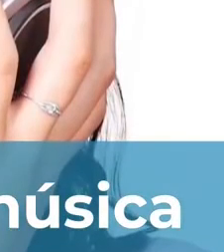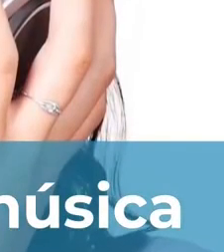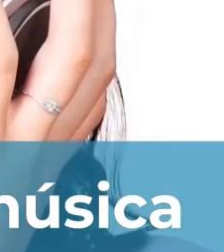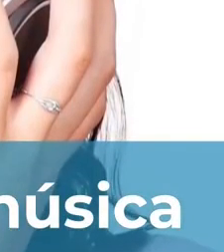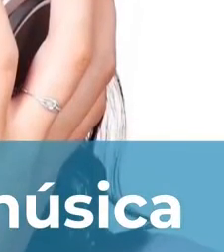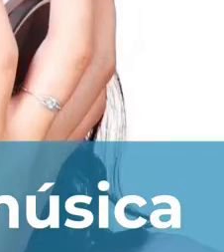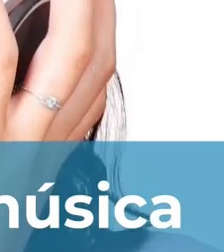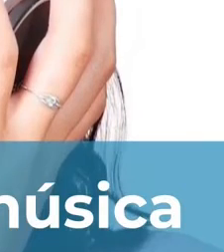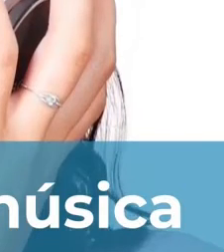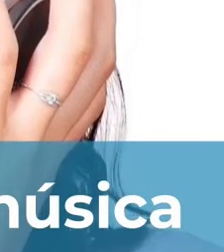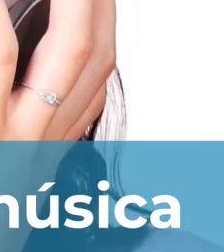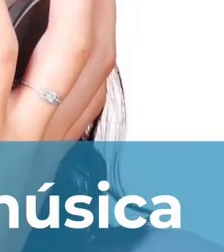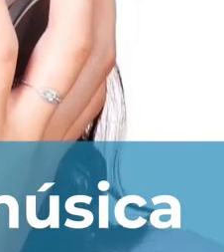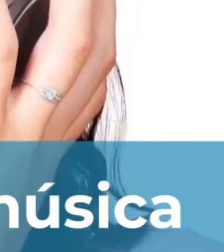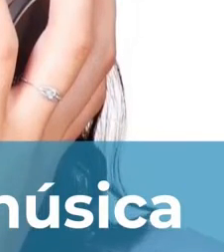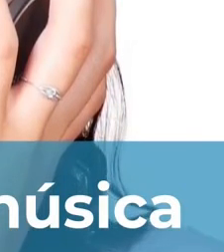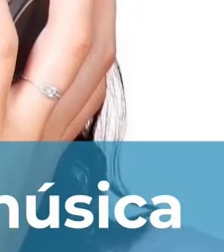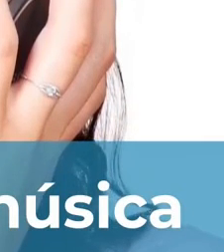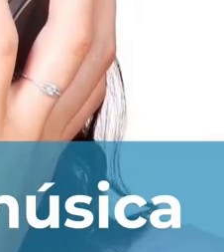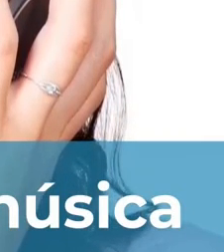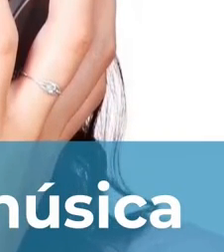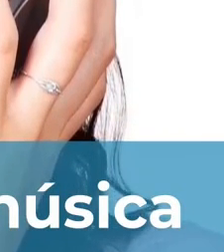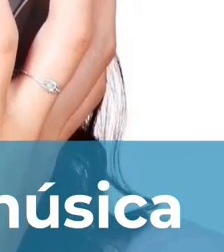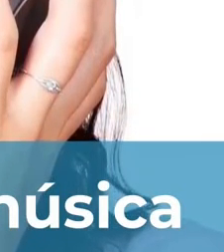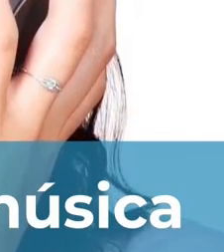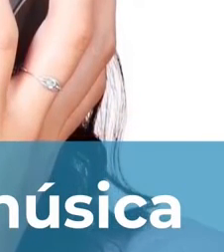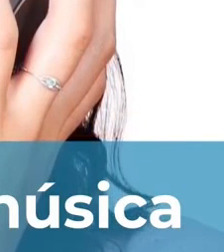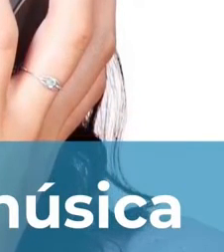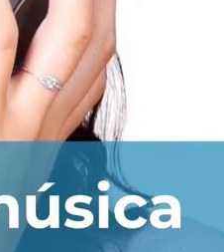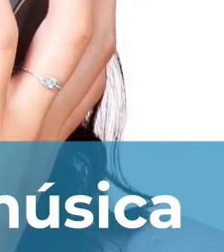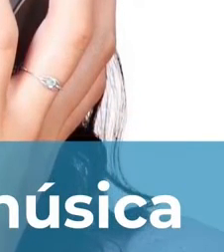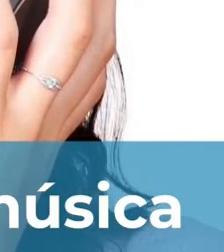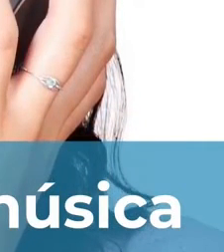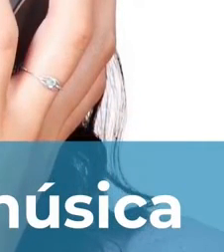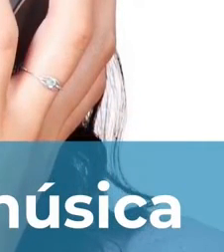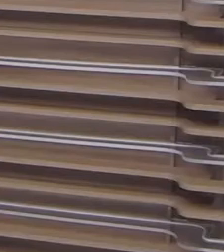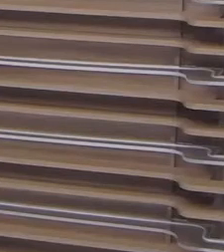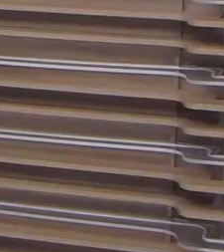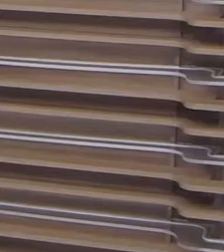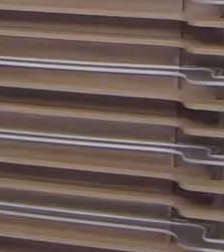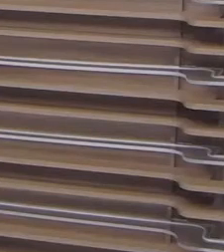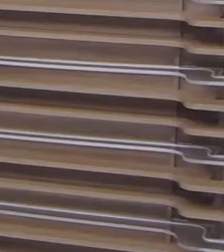Listen to music. Escutar música.